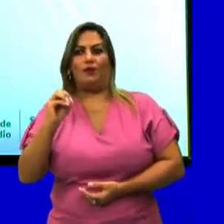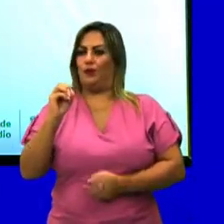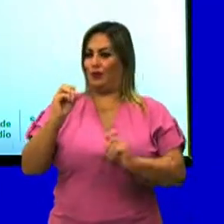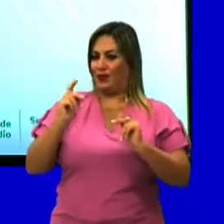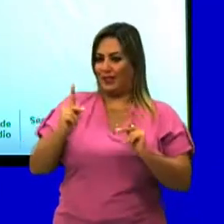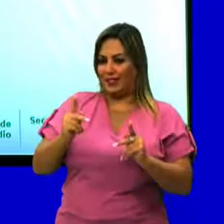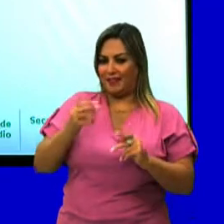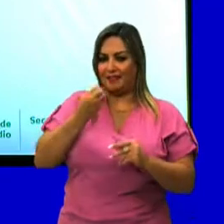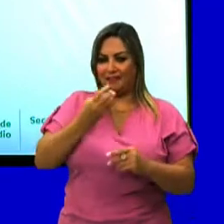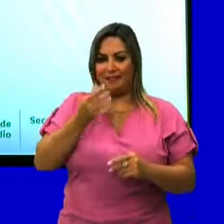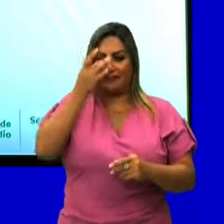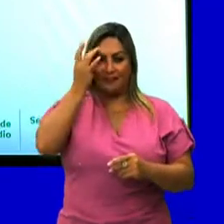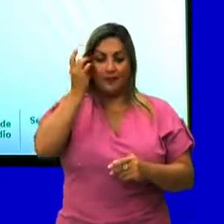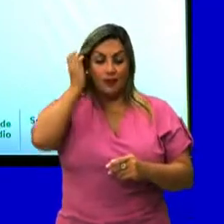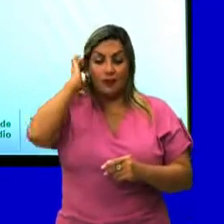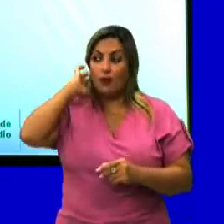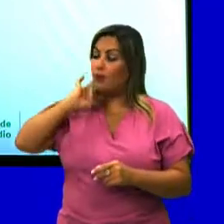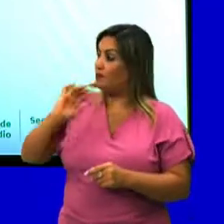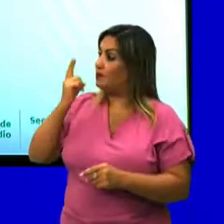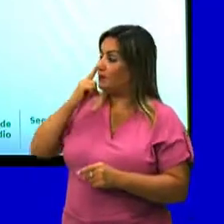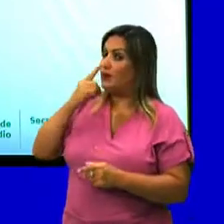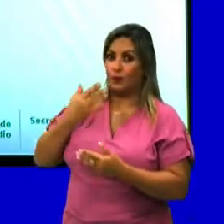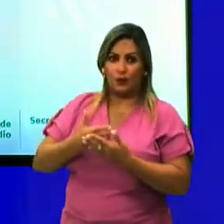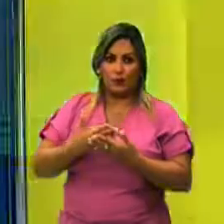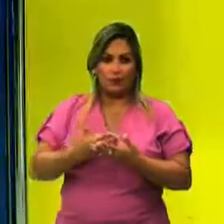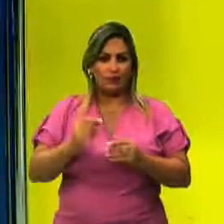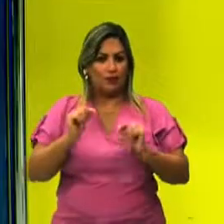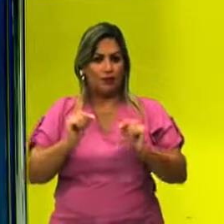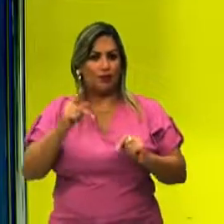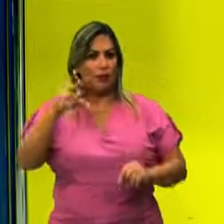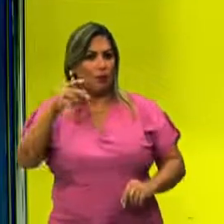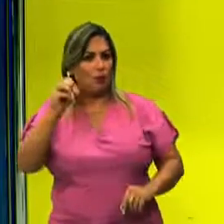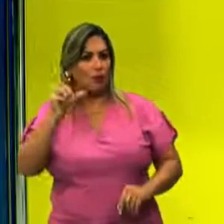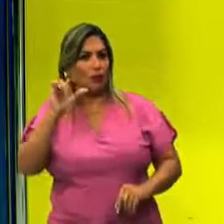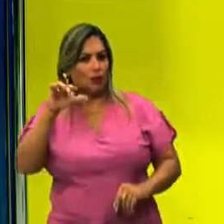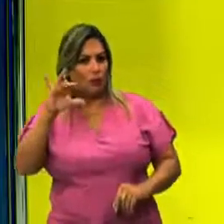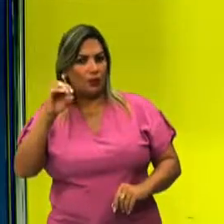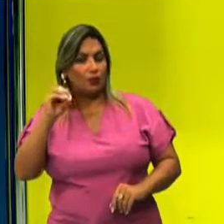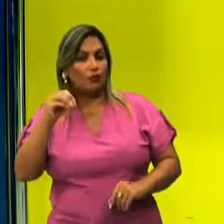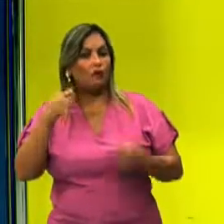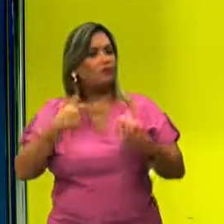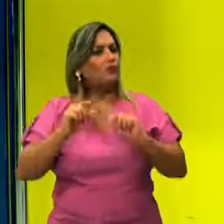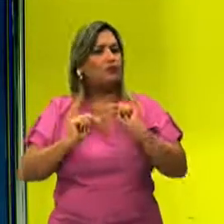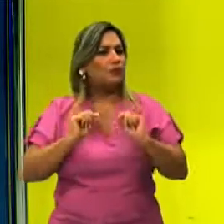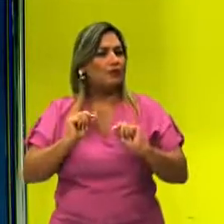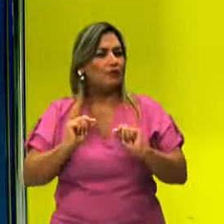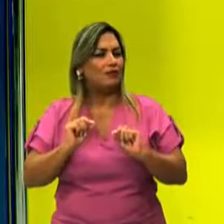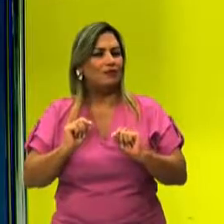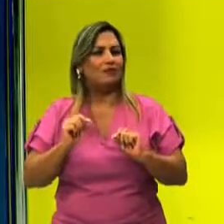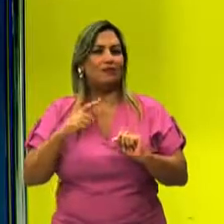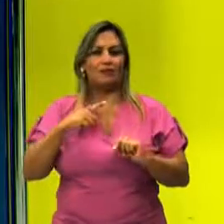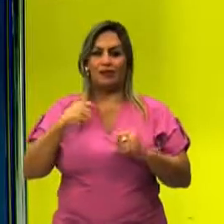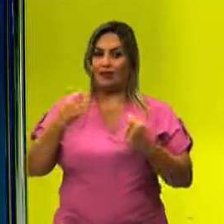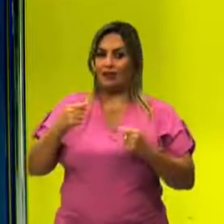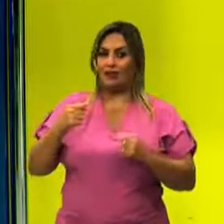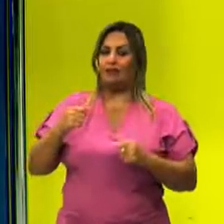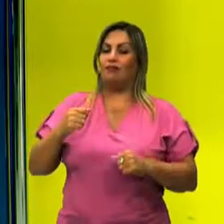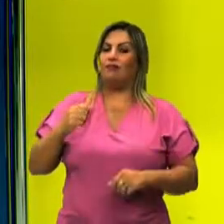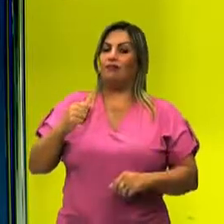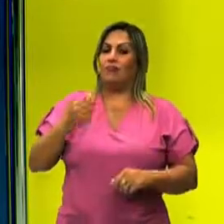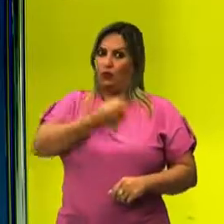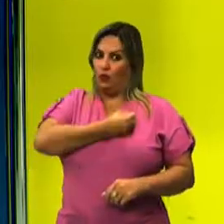ó muito bem então você tá vendo aí então para ser um polinômio o que que eu preciso tem que ter